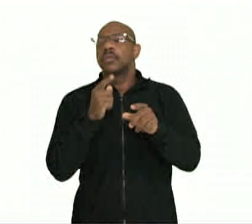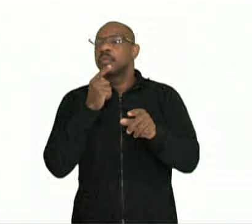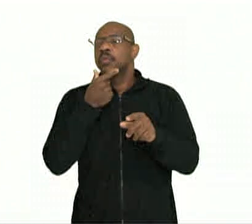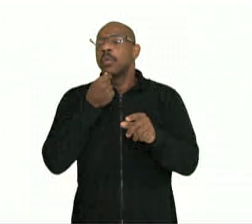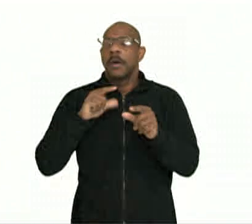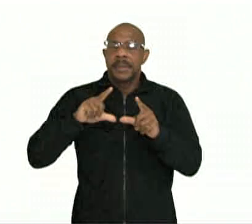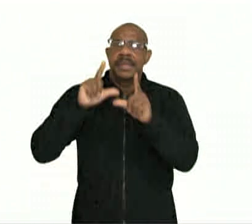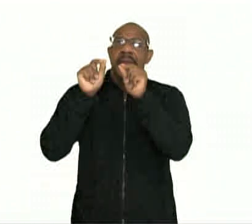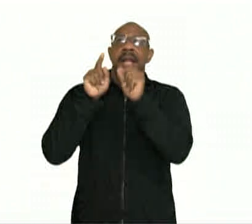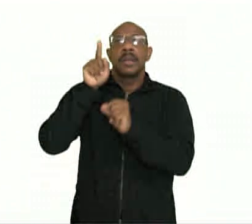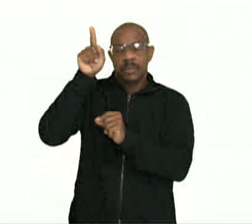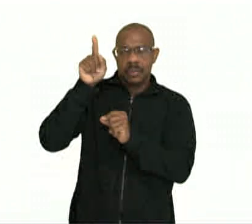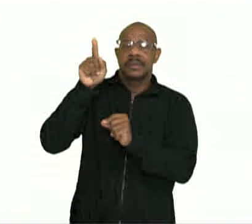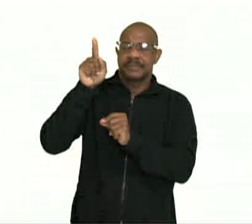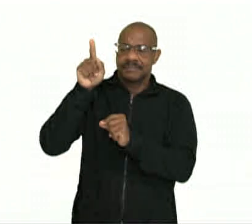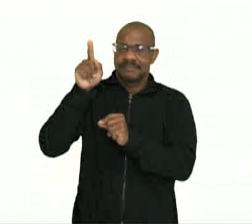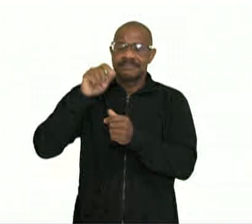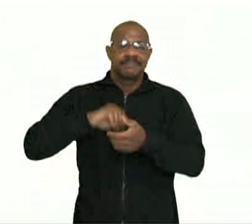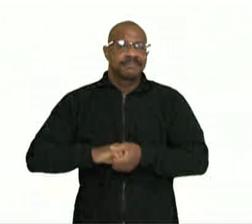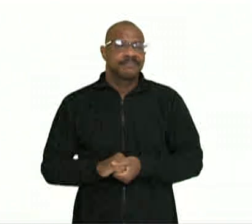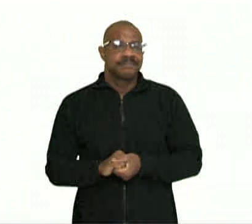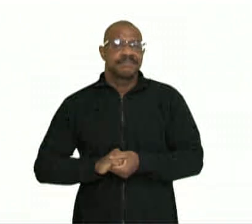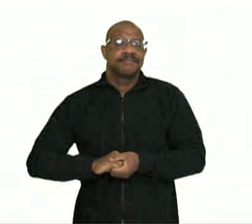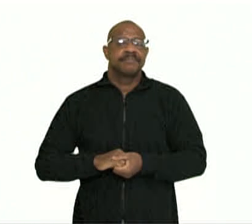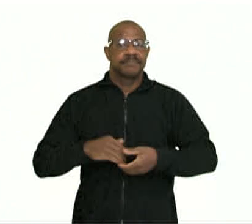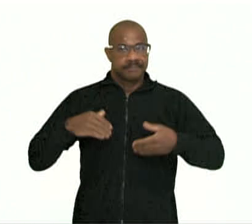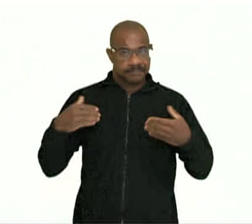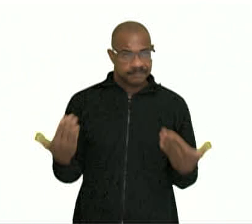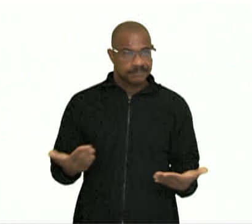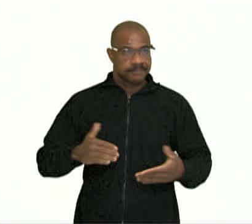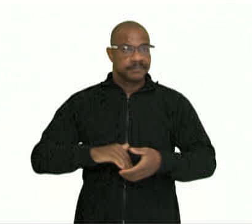da ciência feita no mundo. Percebeu?